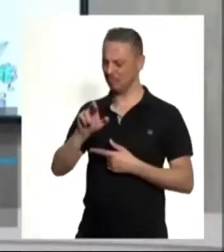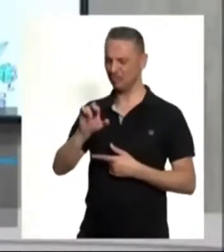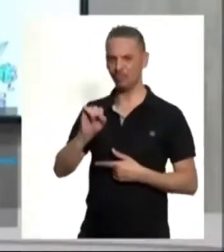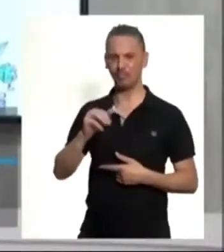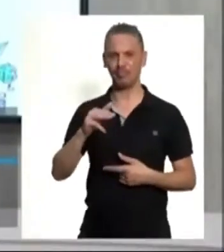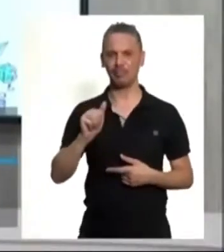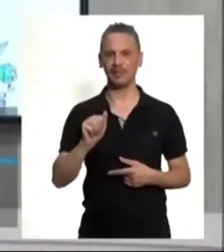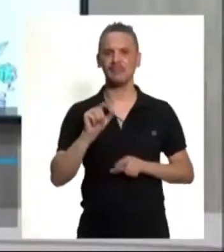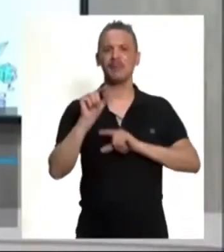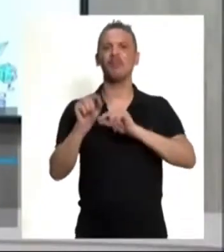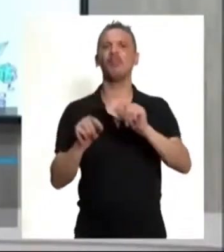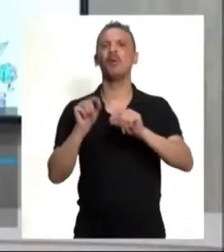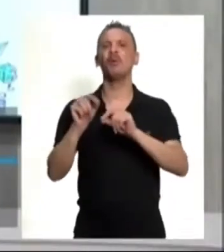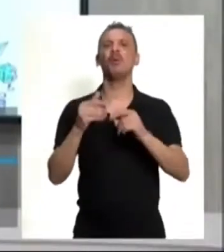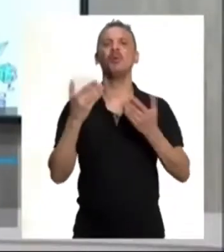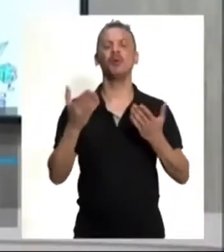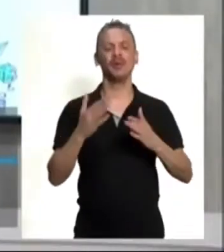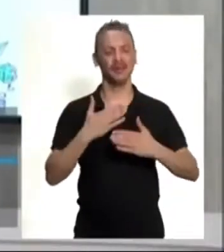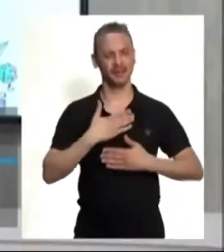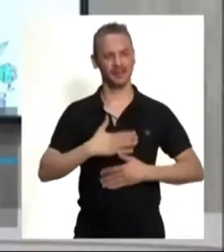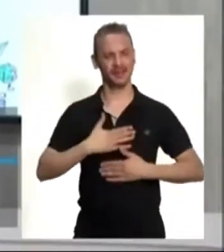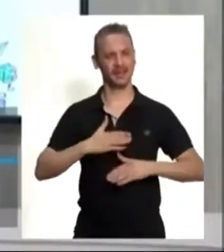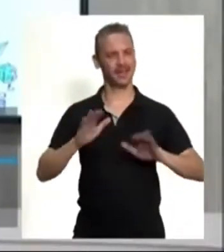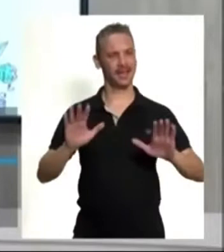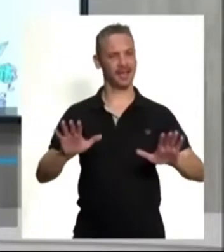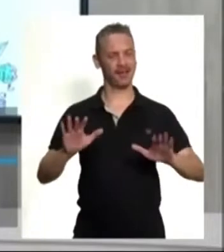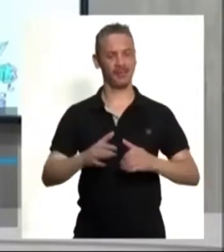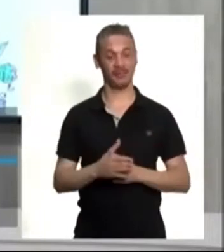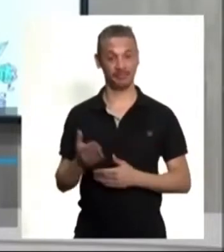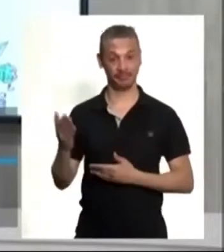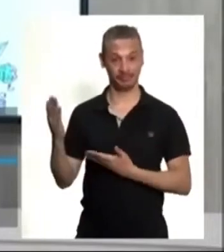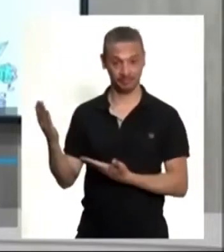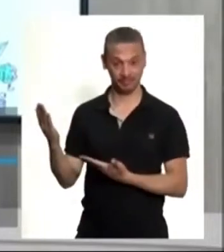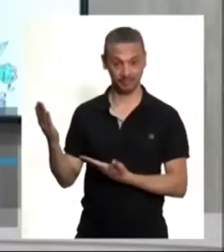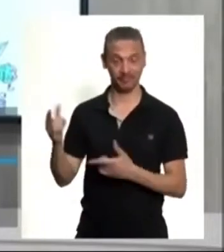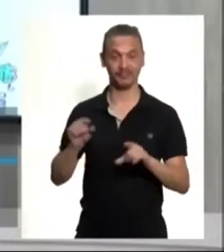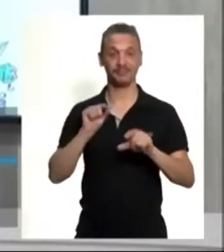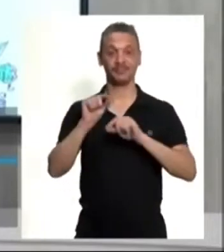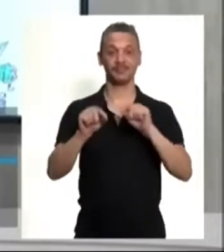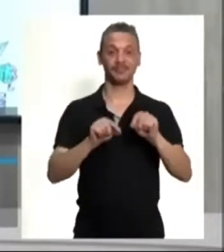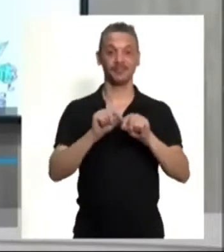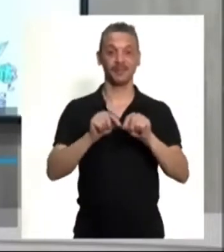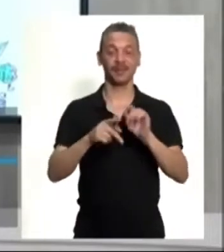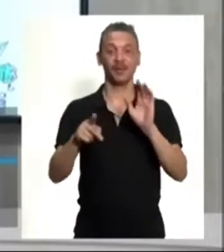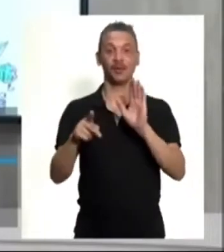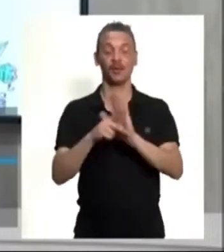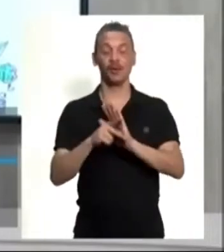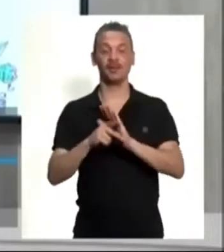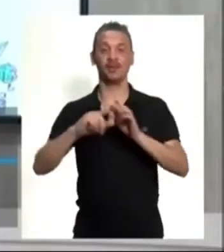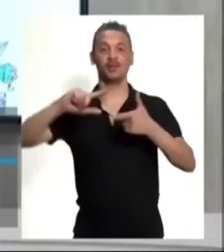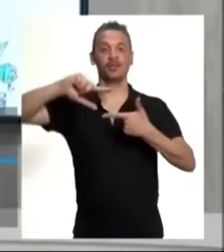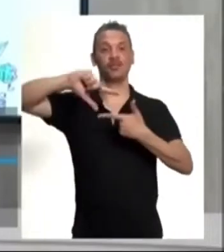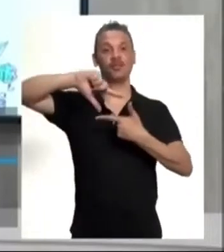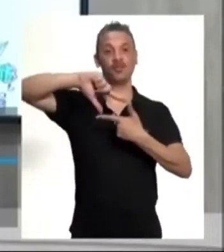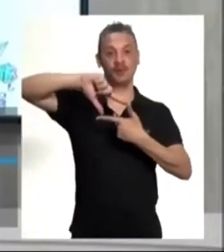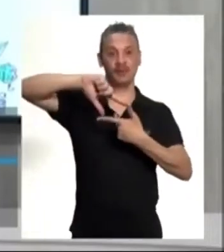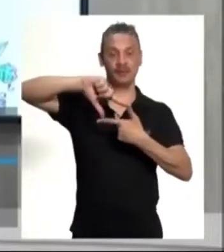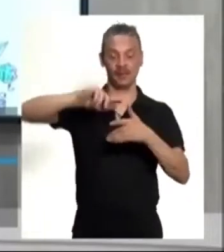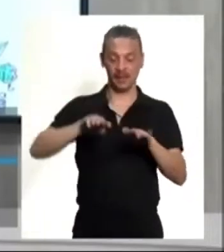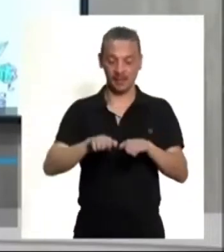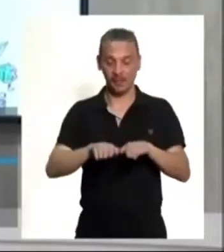significa a palavra prisma? Calma, relaxa. Prismas são sólidos geométricos, sólidos com